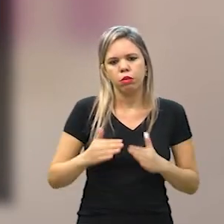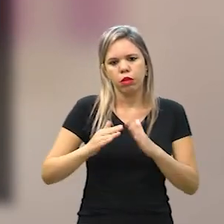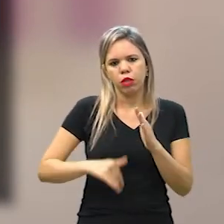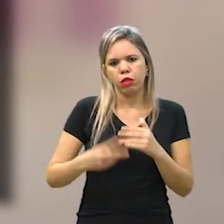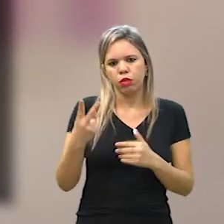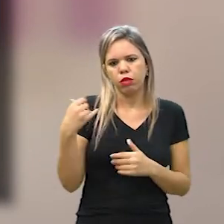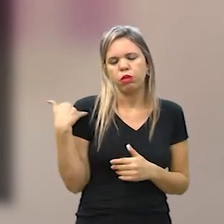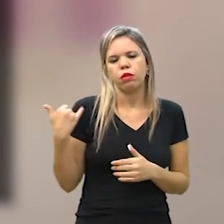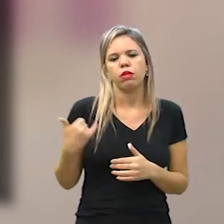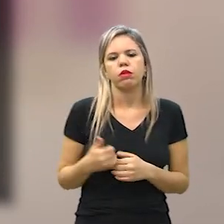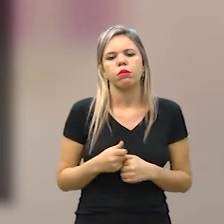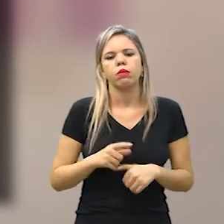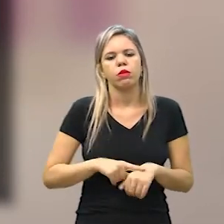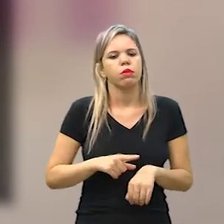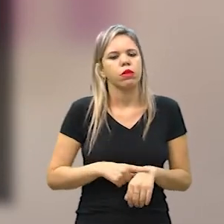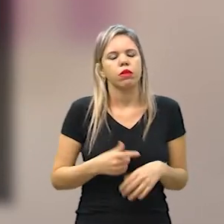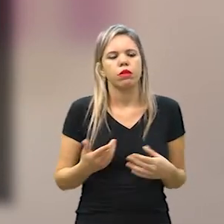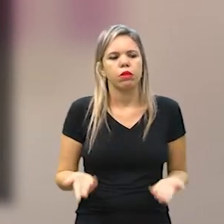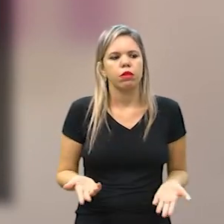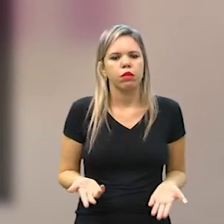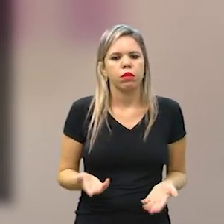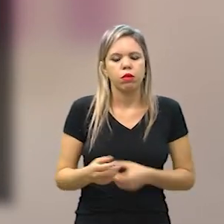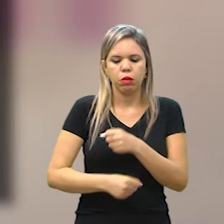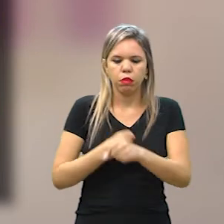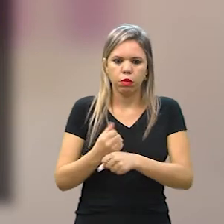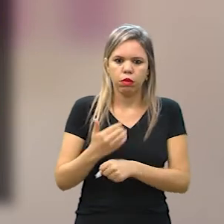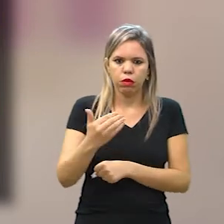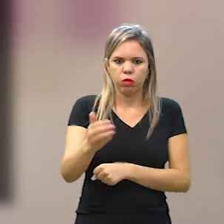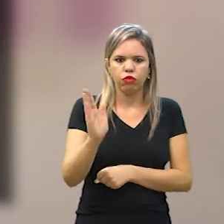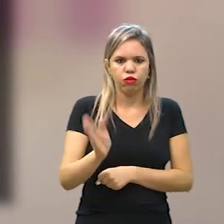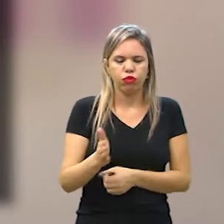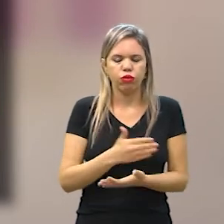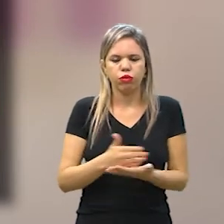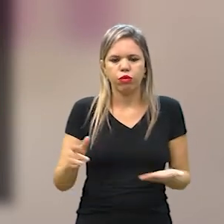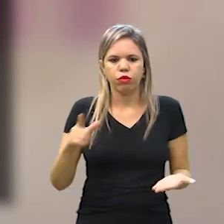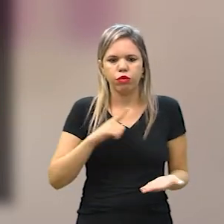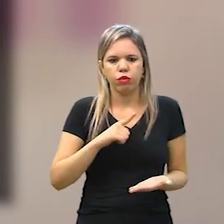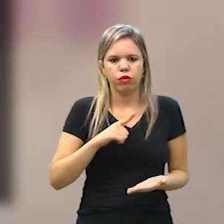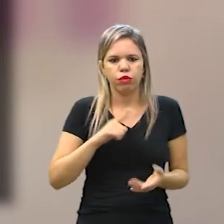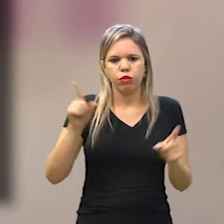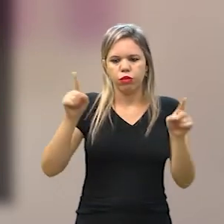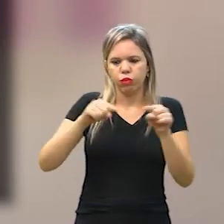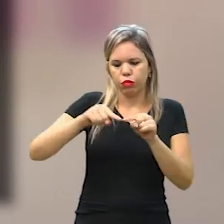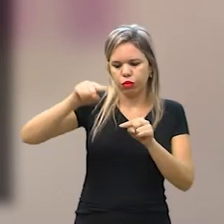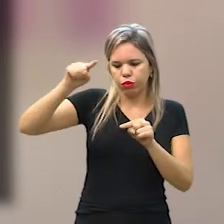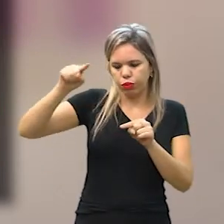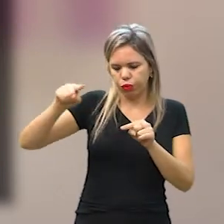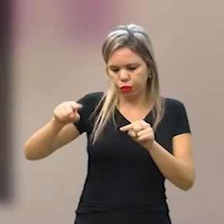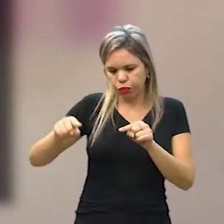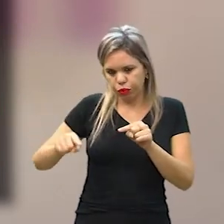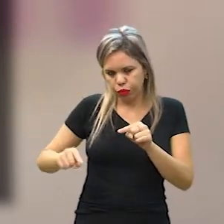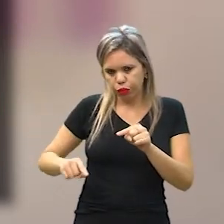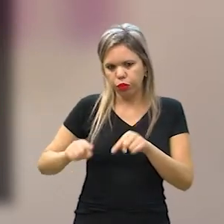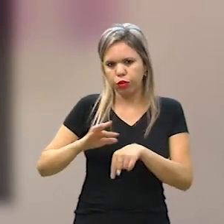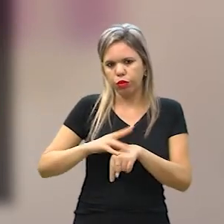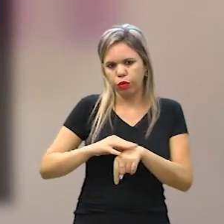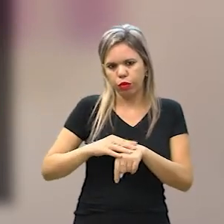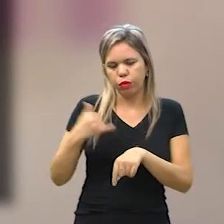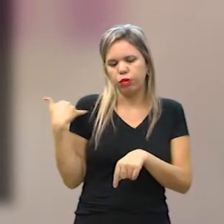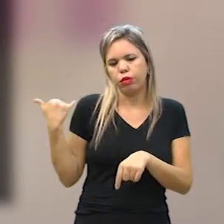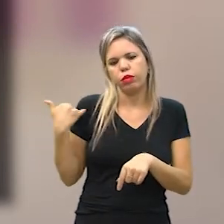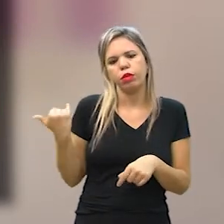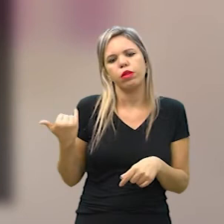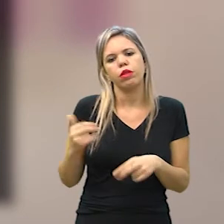os menores de 2 anos, a partir daquele momento, no ano seguinte, a gente já começou a ter a curva de diminuição dos casos